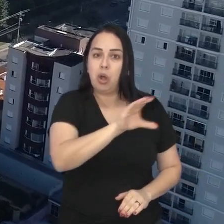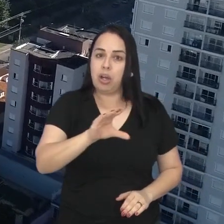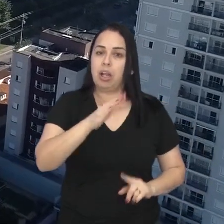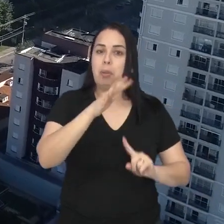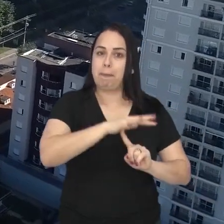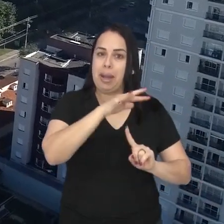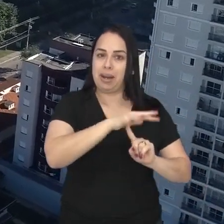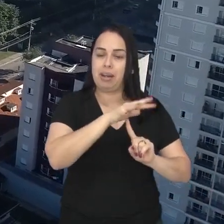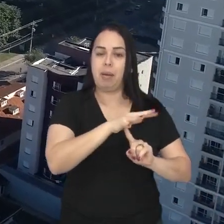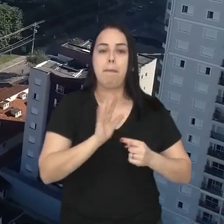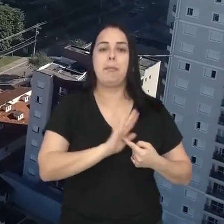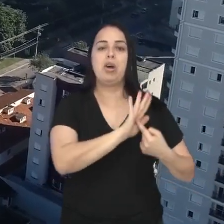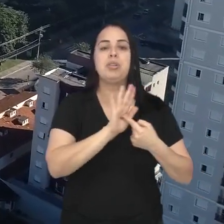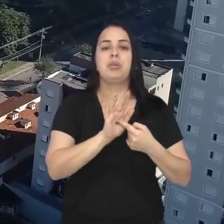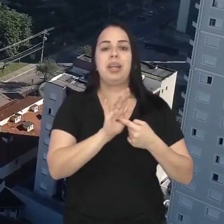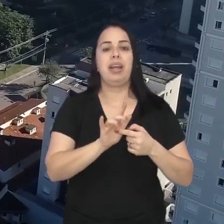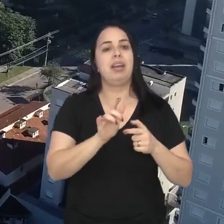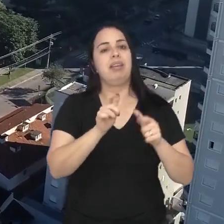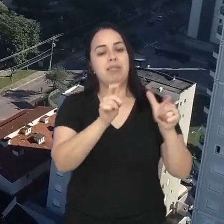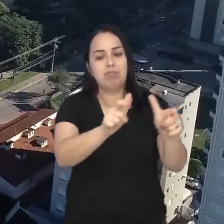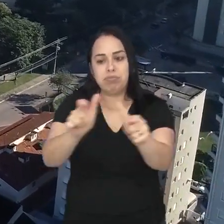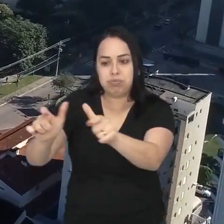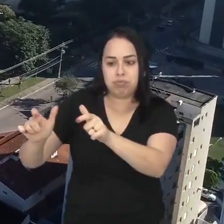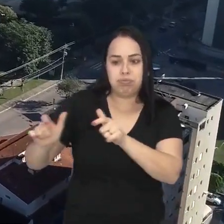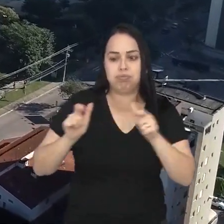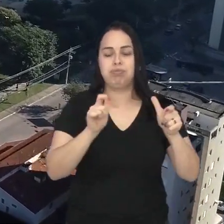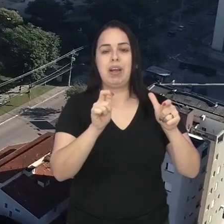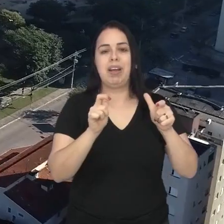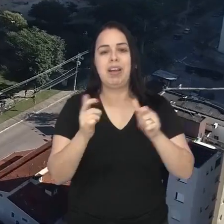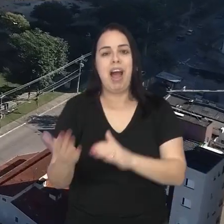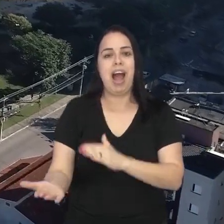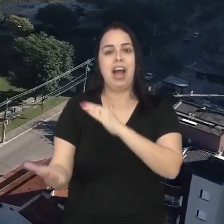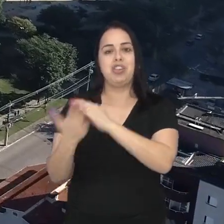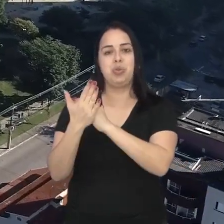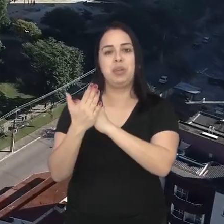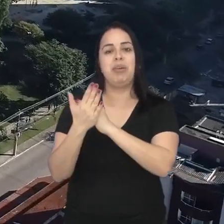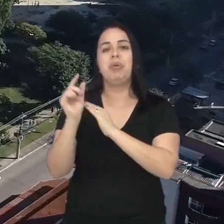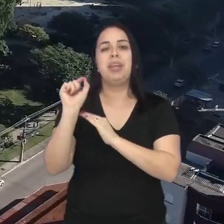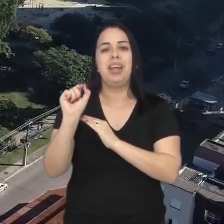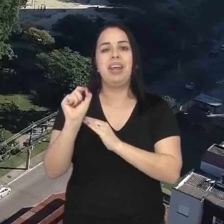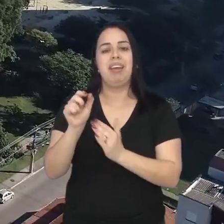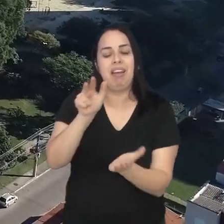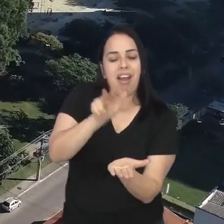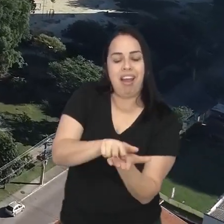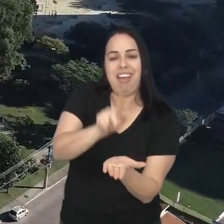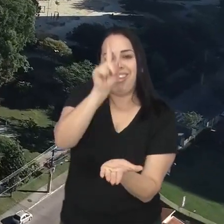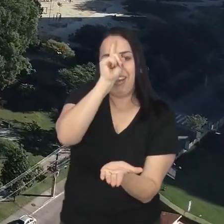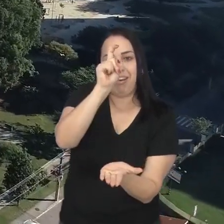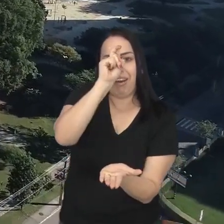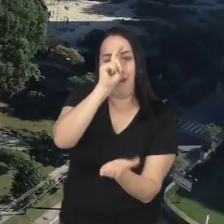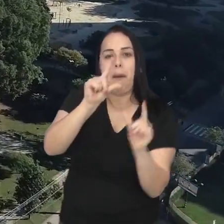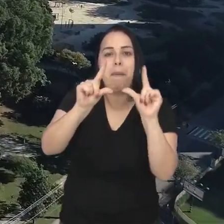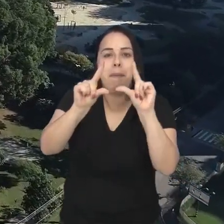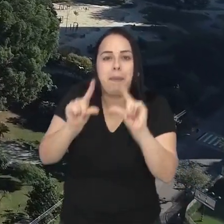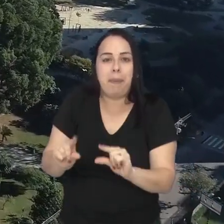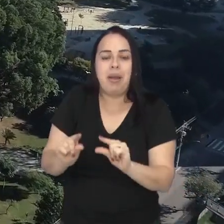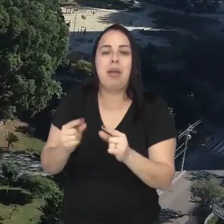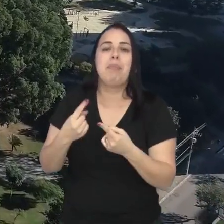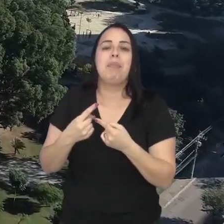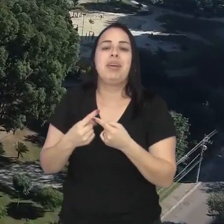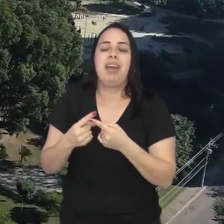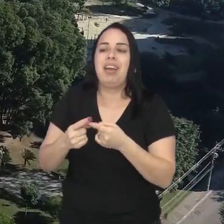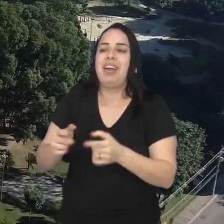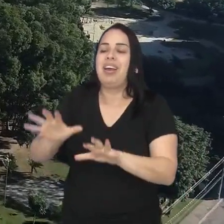Universidade Católica do Paraná apontou que cidades com mais áreas verdes apresentam um número menor de internações